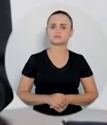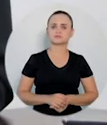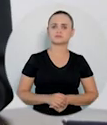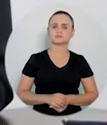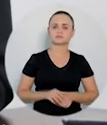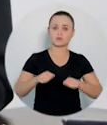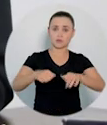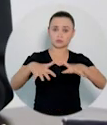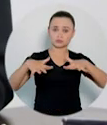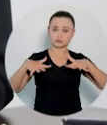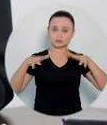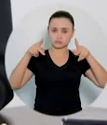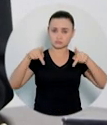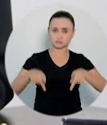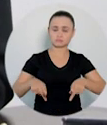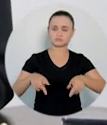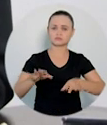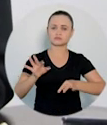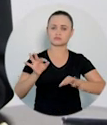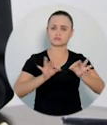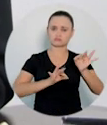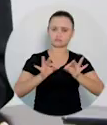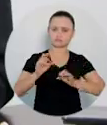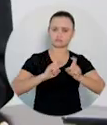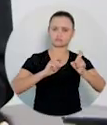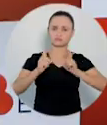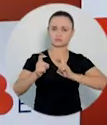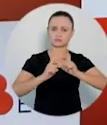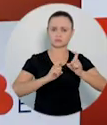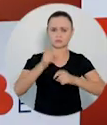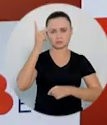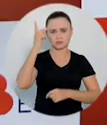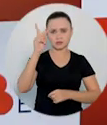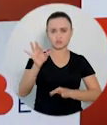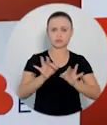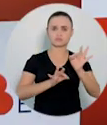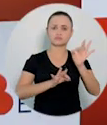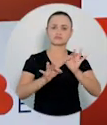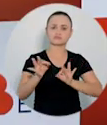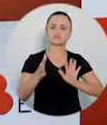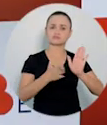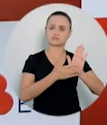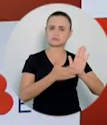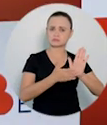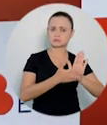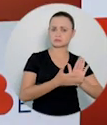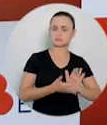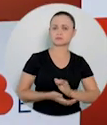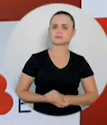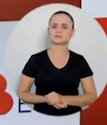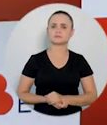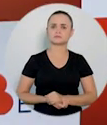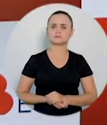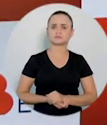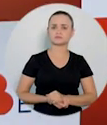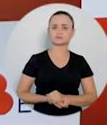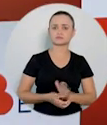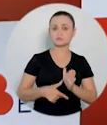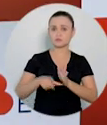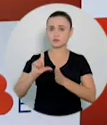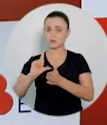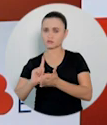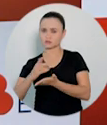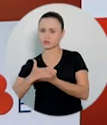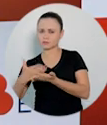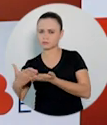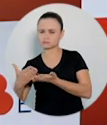civil e o poder público para fomentar os trabalhos. A propositura dessa audiência pública partiu de uma roda de